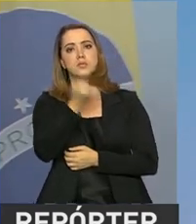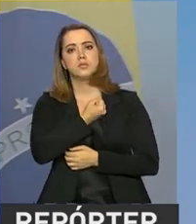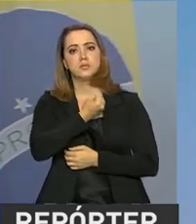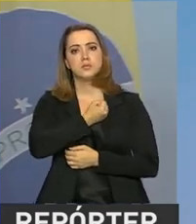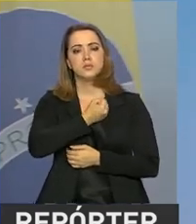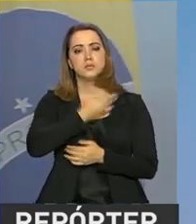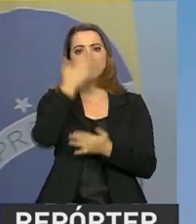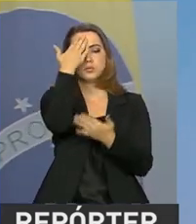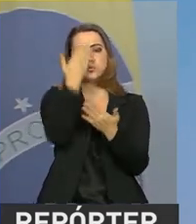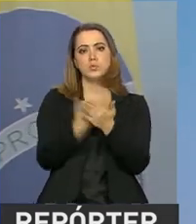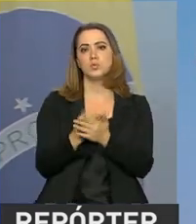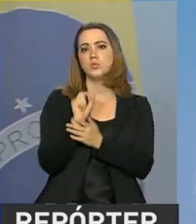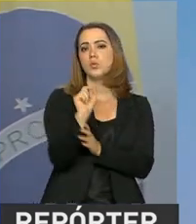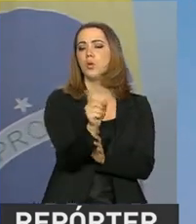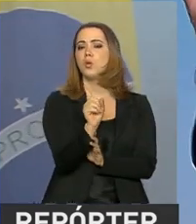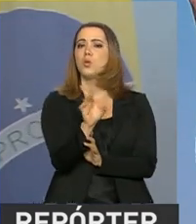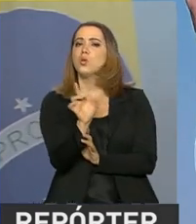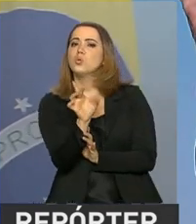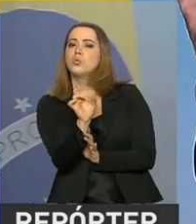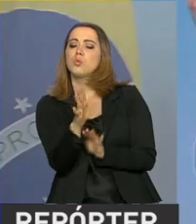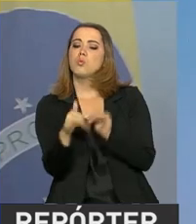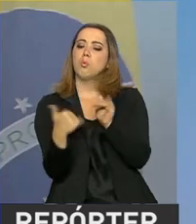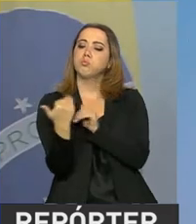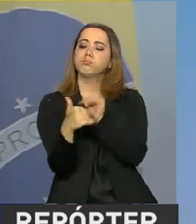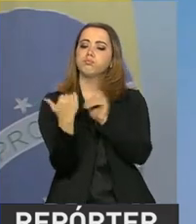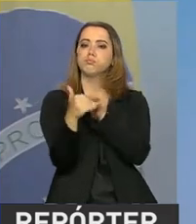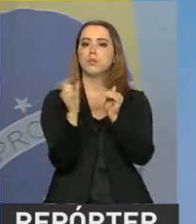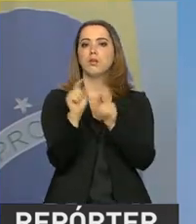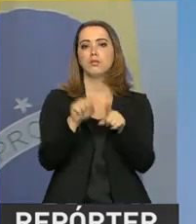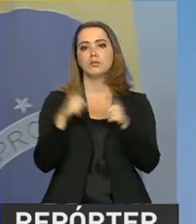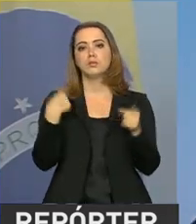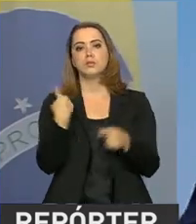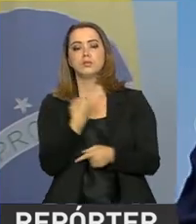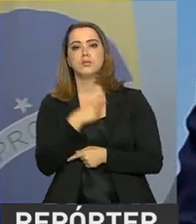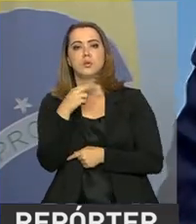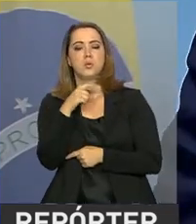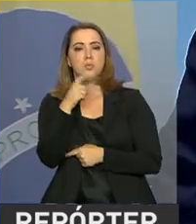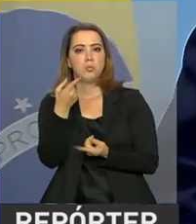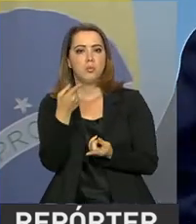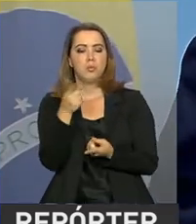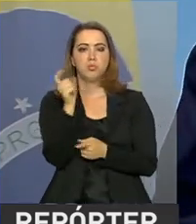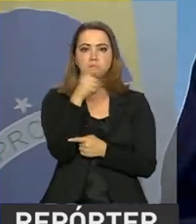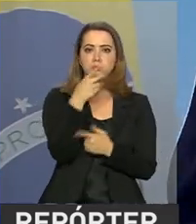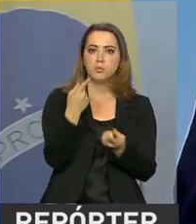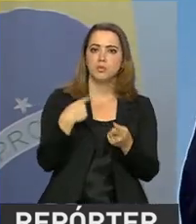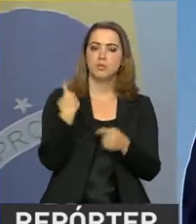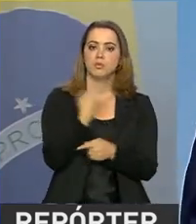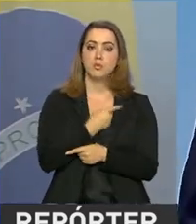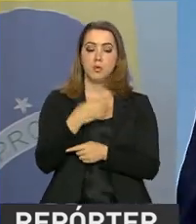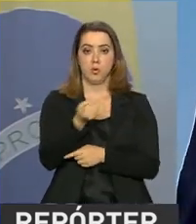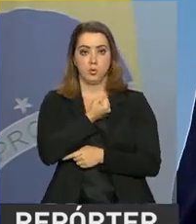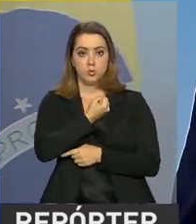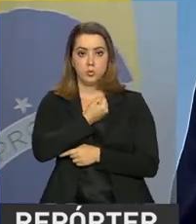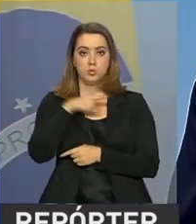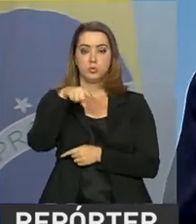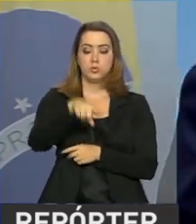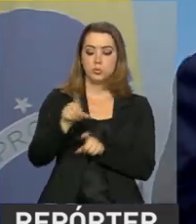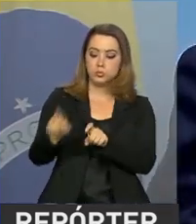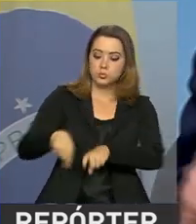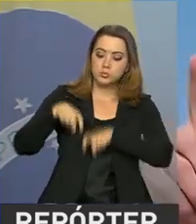confiança não são indicadores de produção que não podemos nos enganar com isso mas os indicadores de confiança tanto no